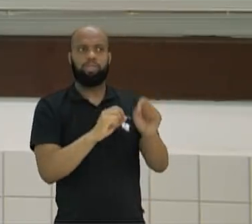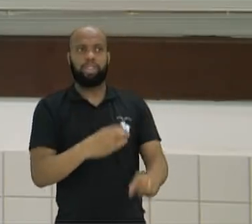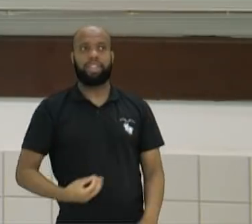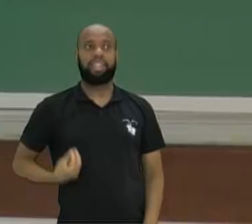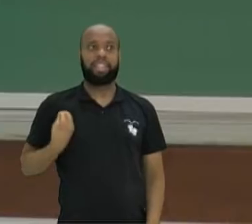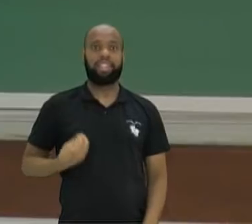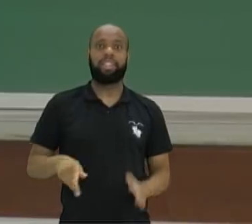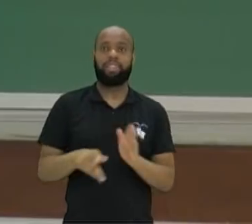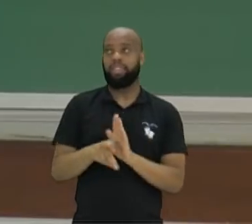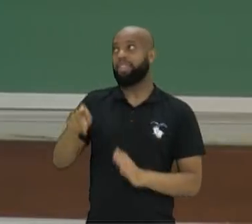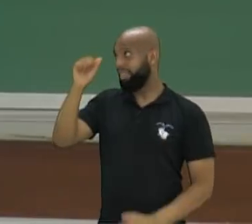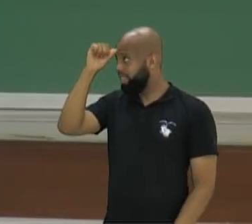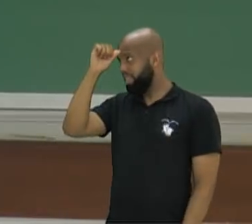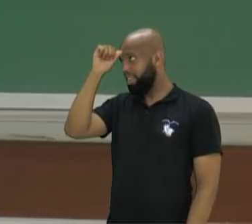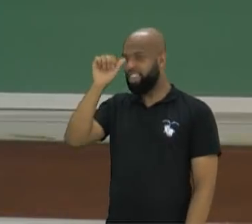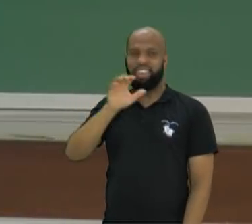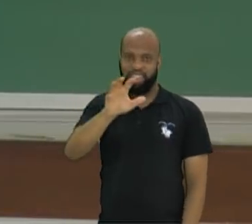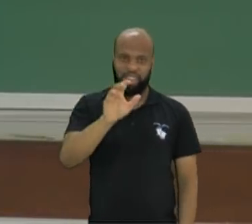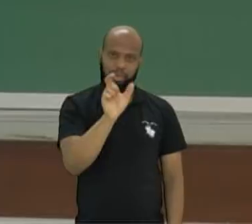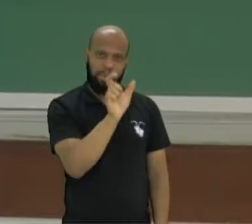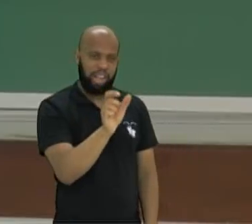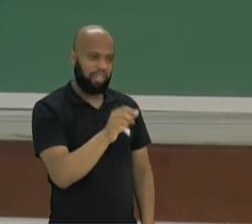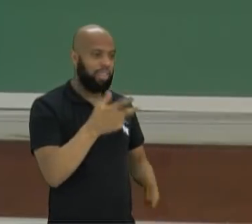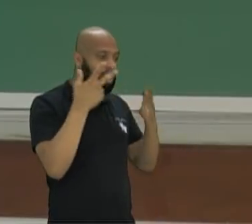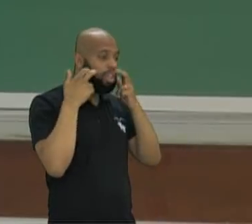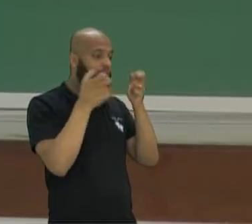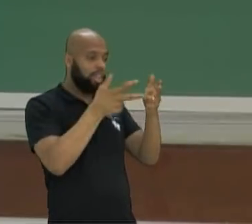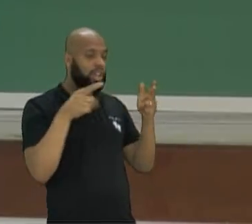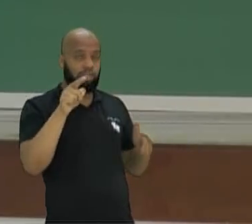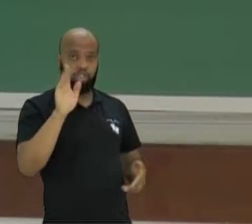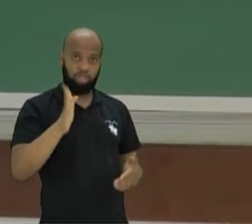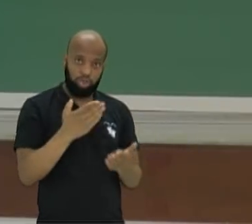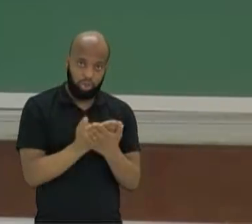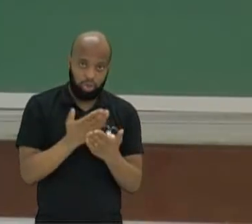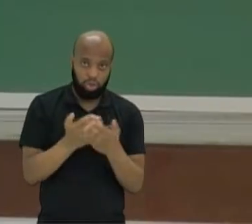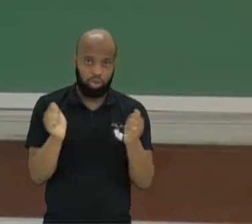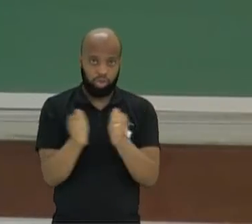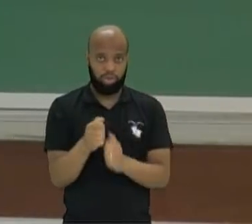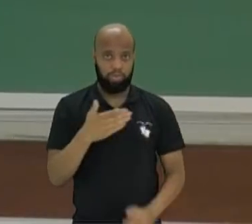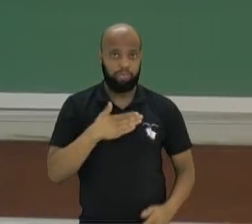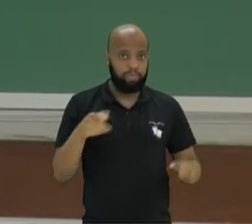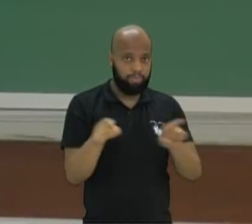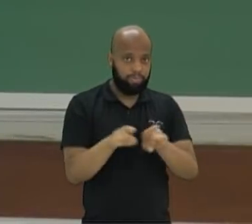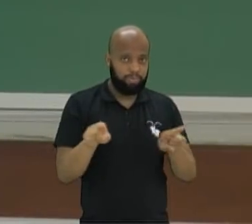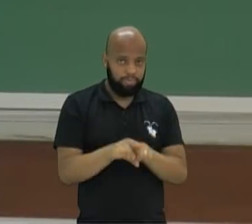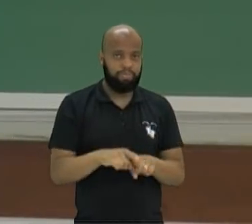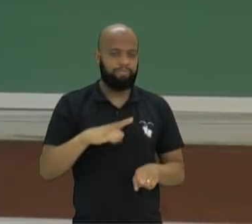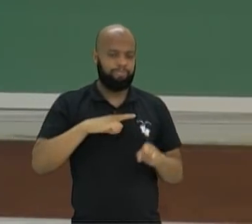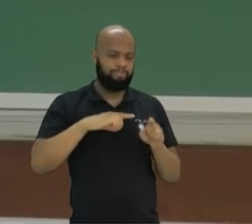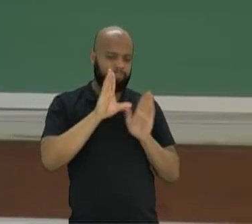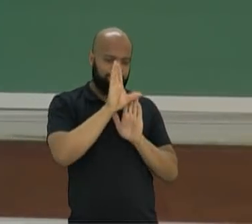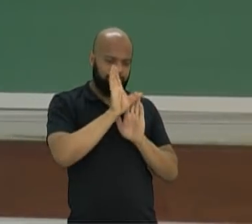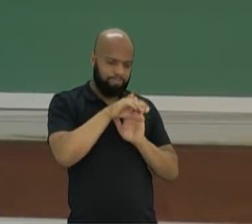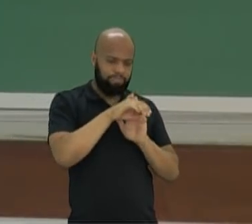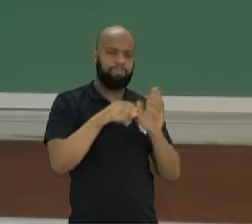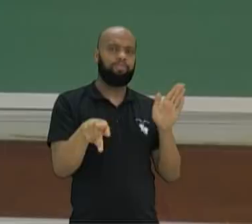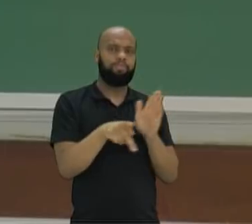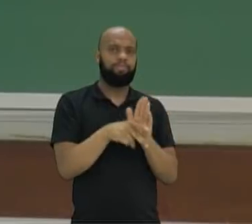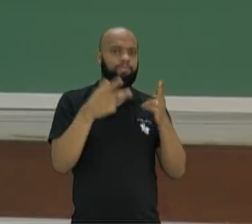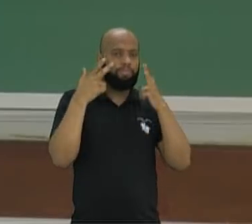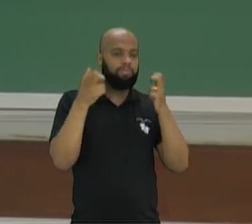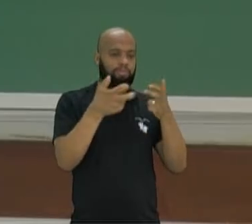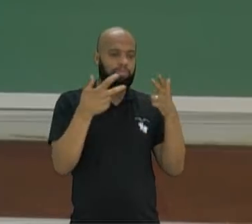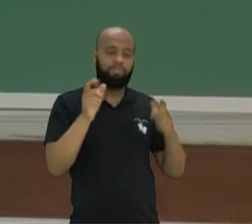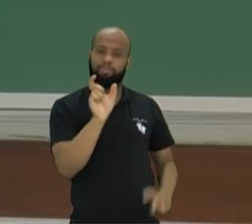nas Índias. Não foi aí a origem da palavra índios que vocês estudaram, até comigo mesmo também eu trabalhei esse conceito de índios, né? É uma palavra